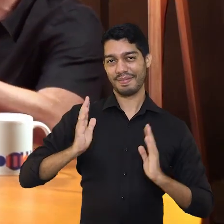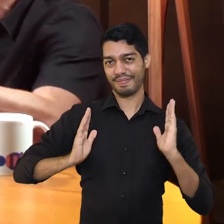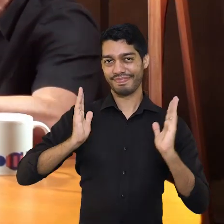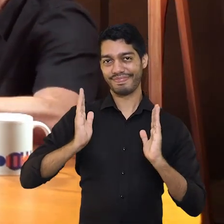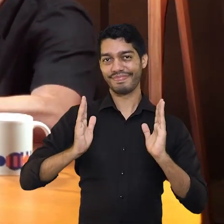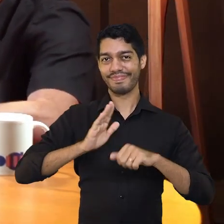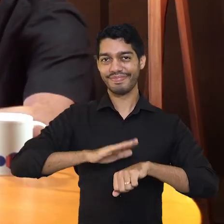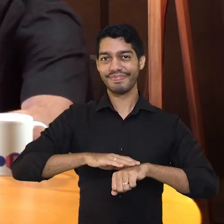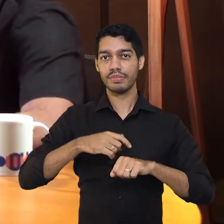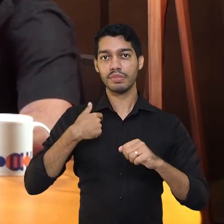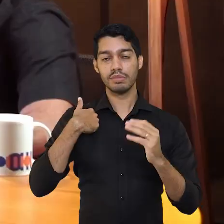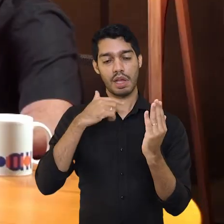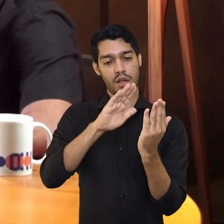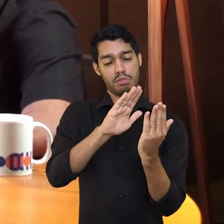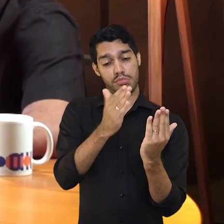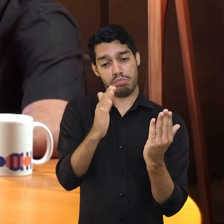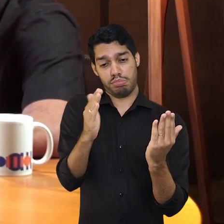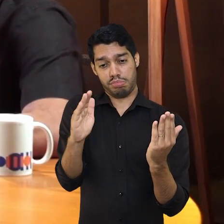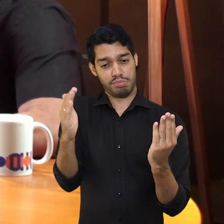que decidir assim,